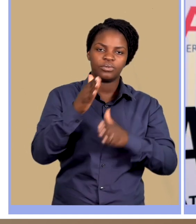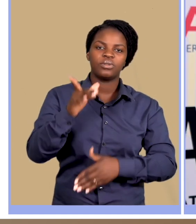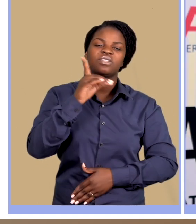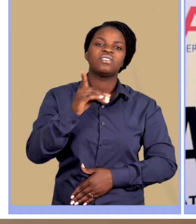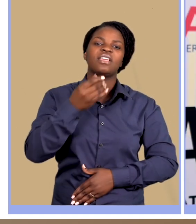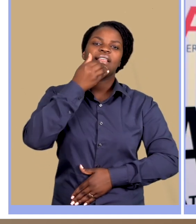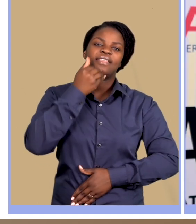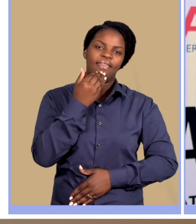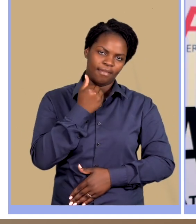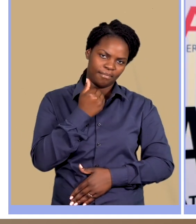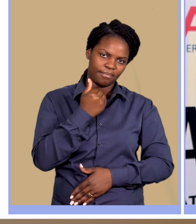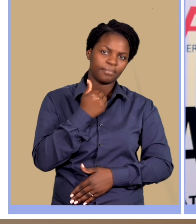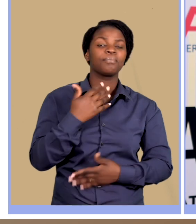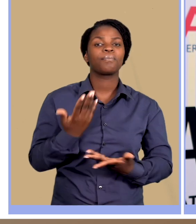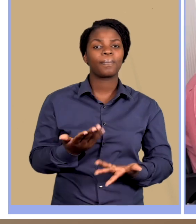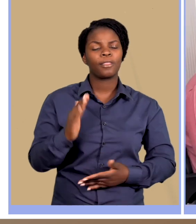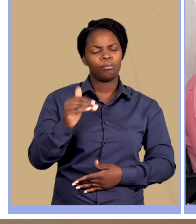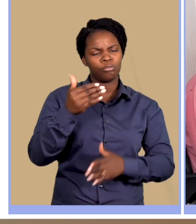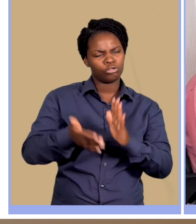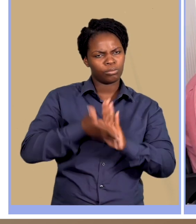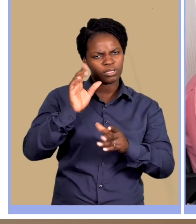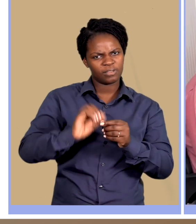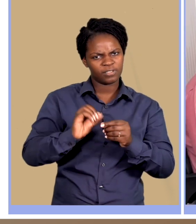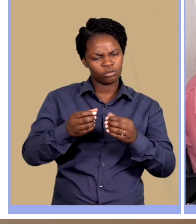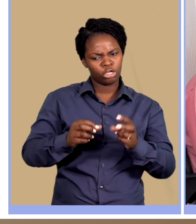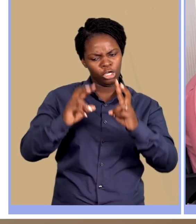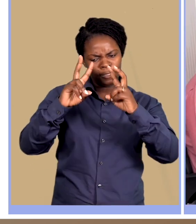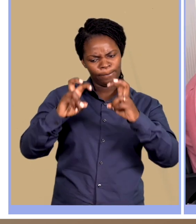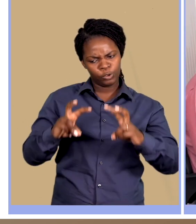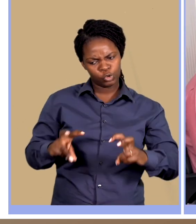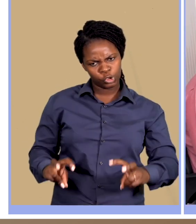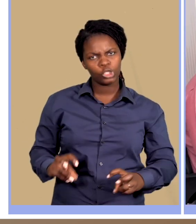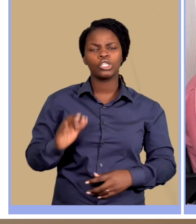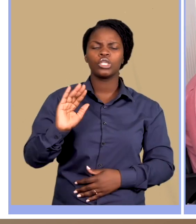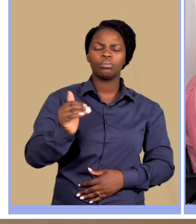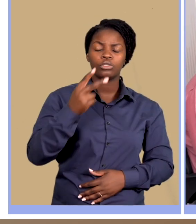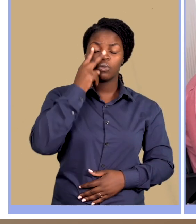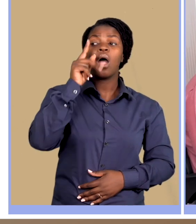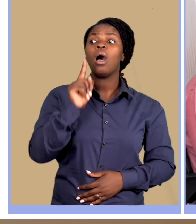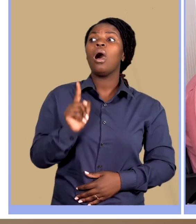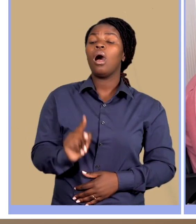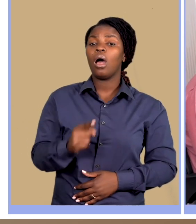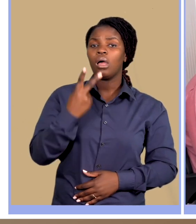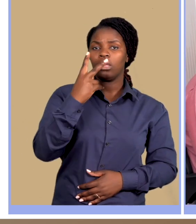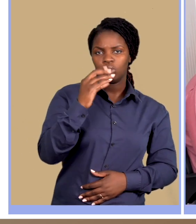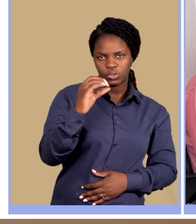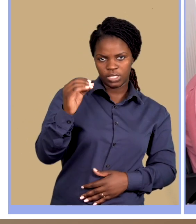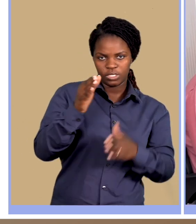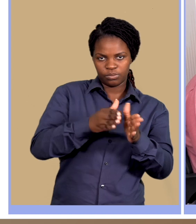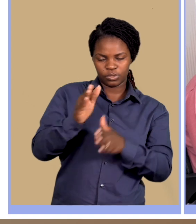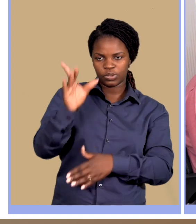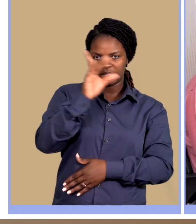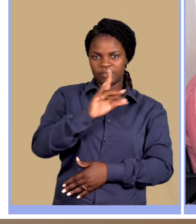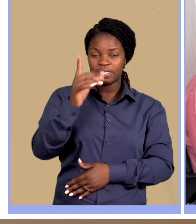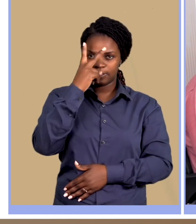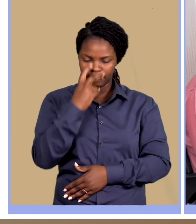pesquisa direcionada e vais descobrir que 200 são pessoas com deficiência visual, 300 são pessoas com deficiência